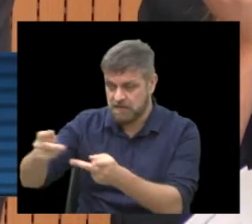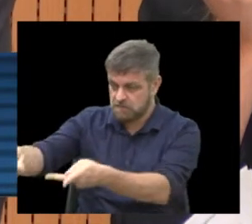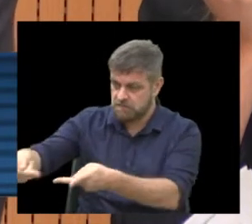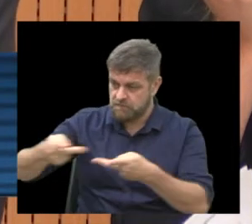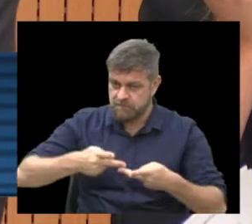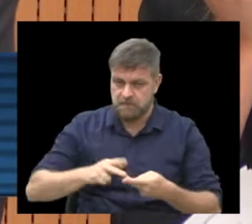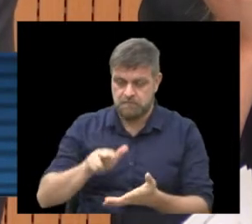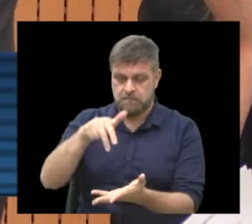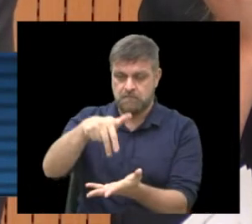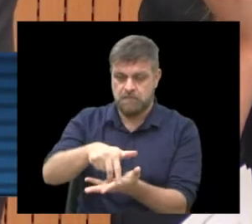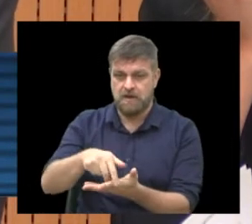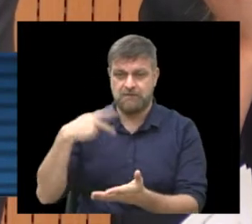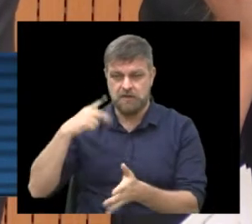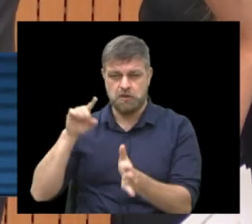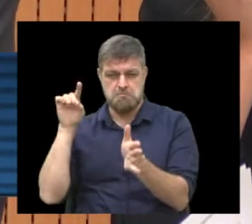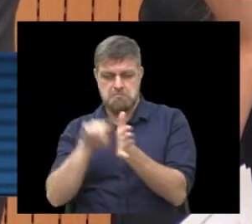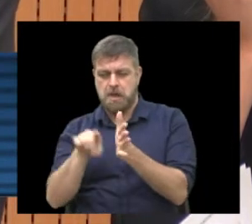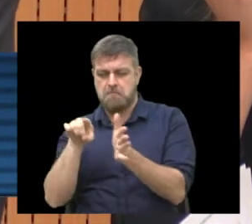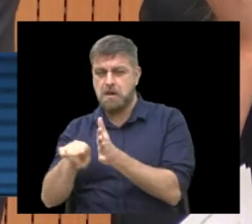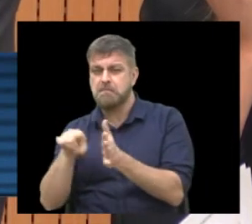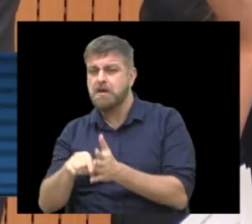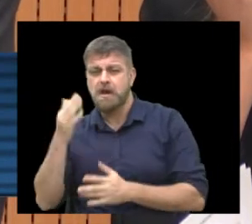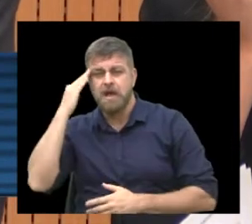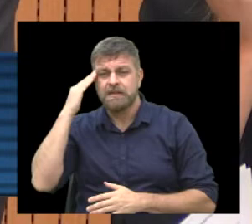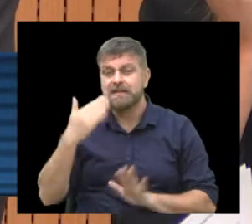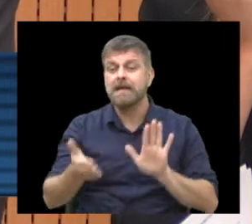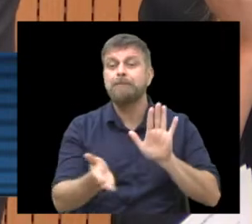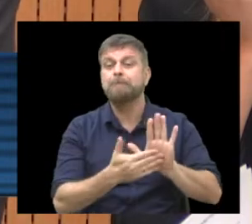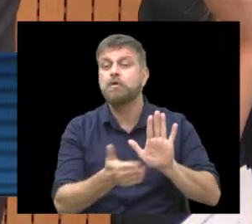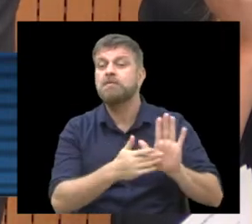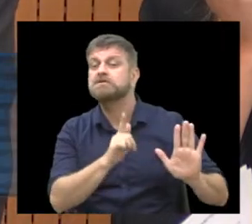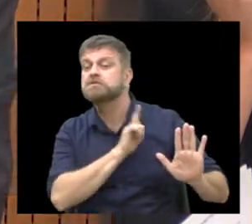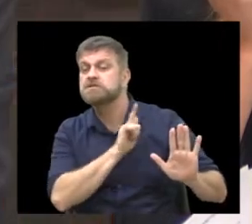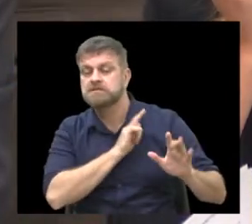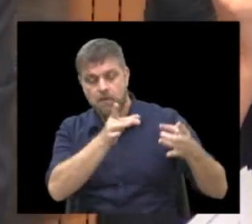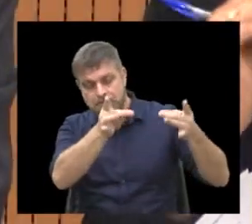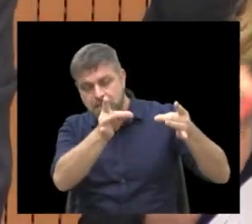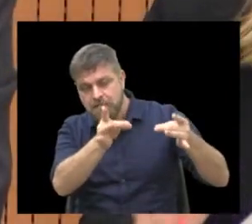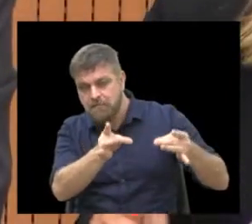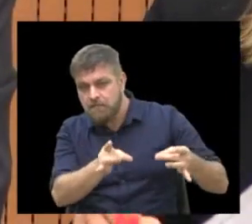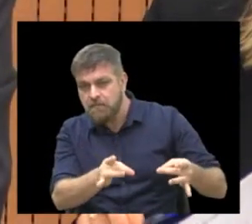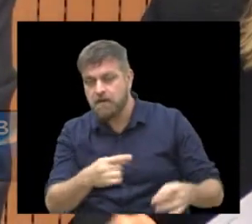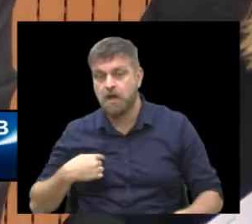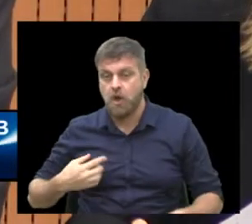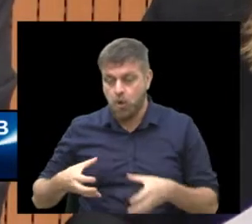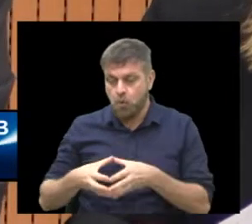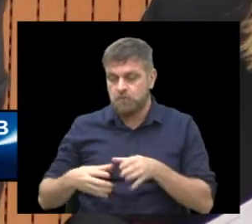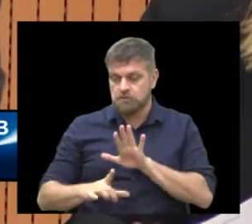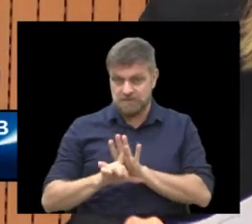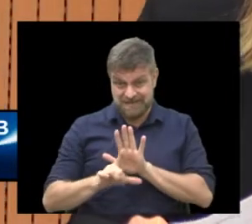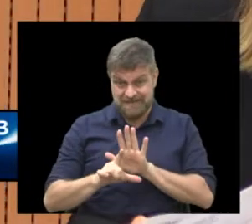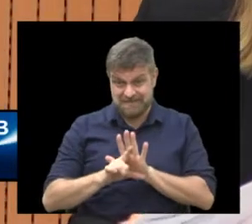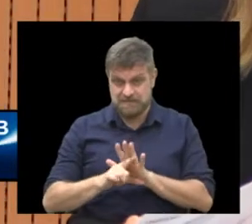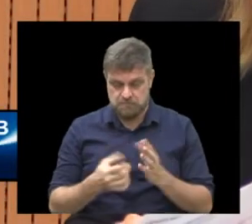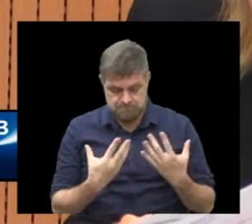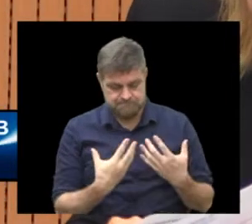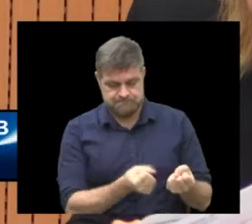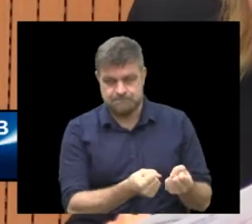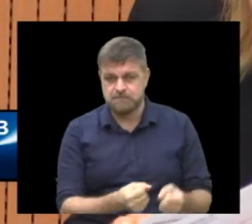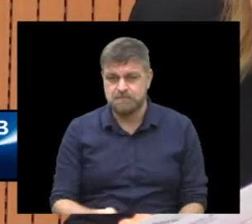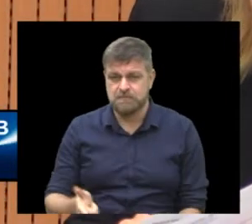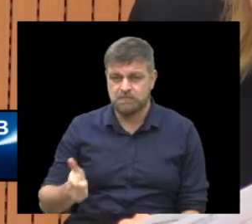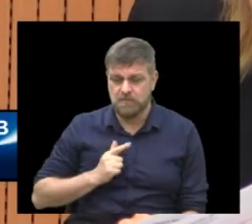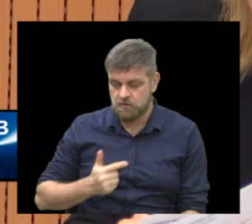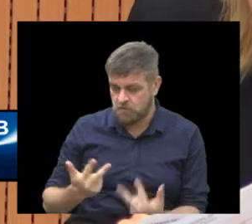prestem informações sobre suas propostas de gestão. Parecer da Comissão de Constituição e Legalidade favorável. No